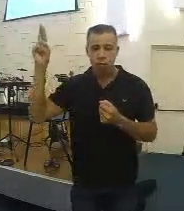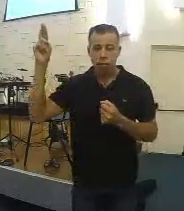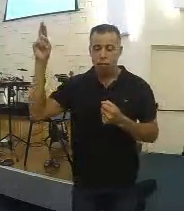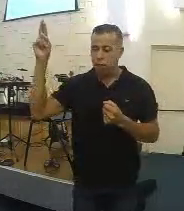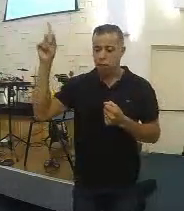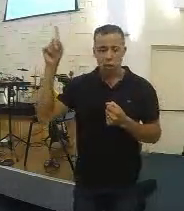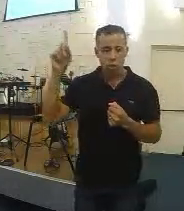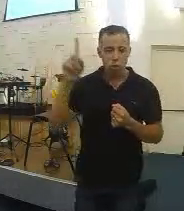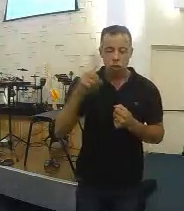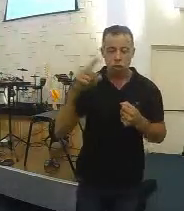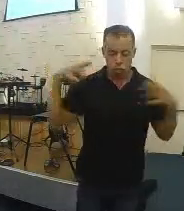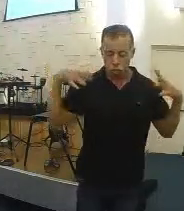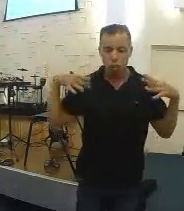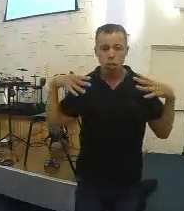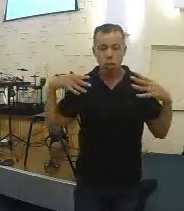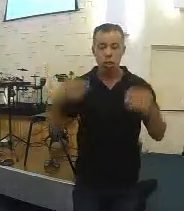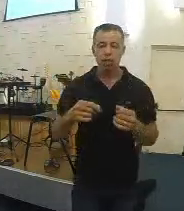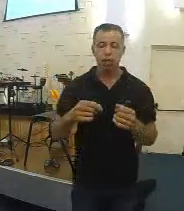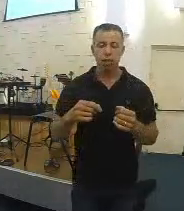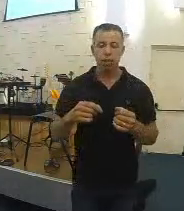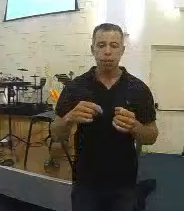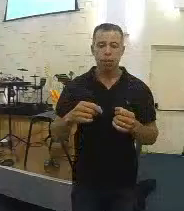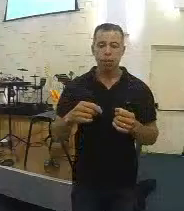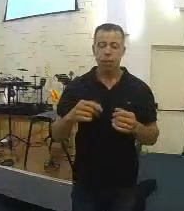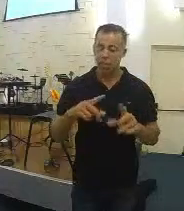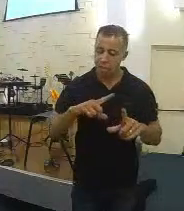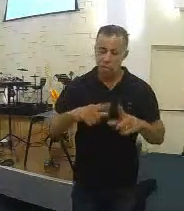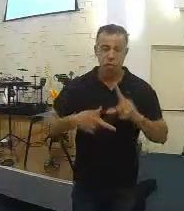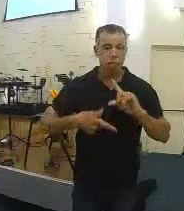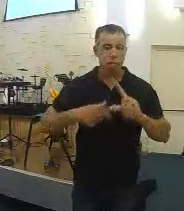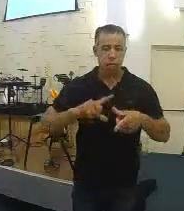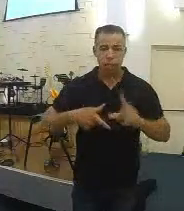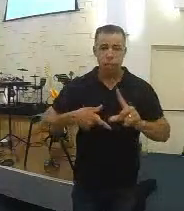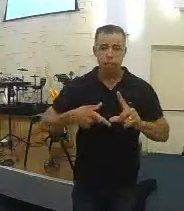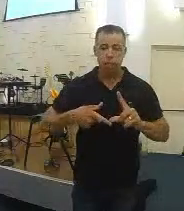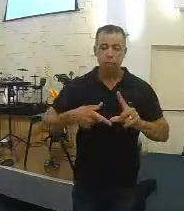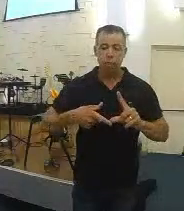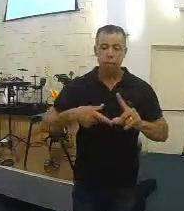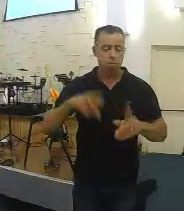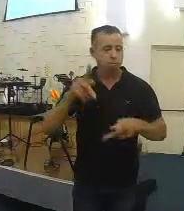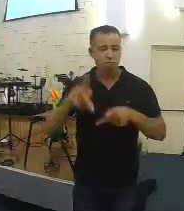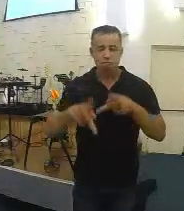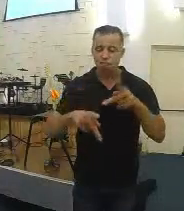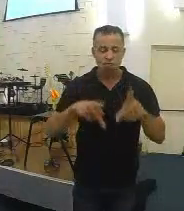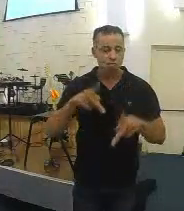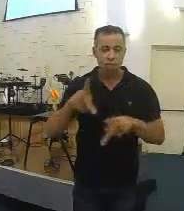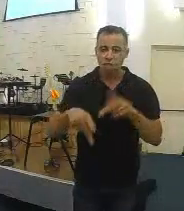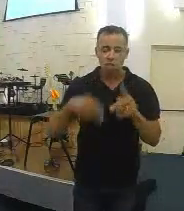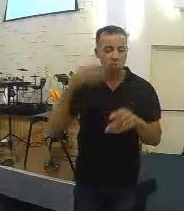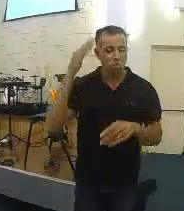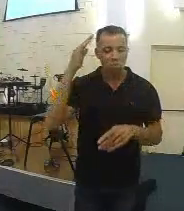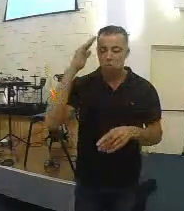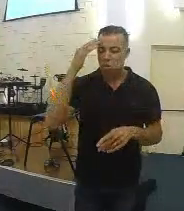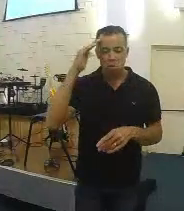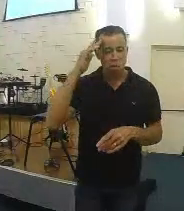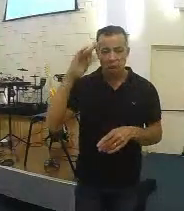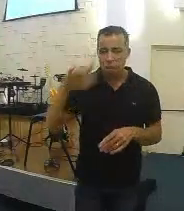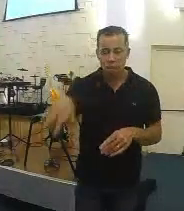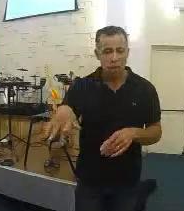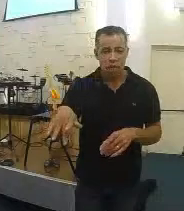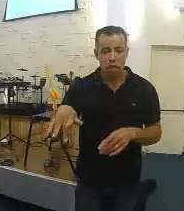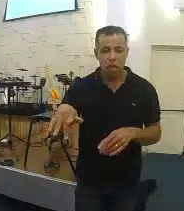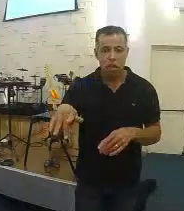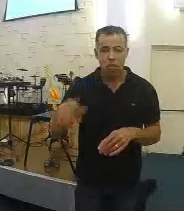sem igual. Nesse Israel havia gente que não sabia para onde estava indo.